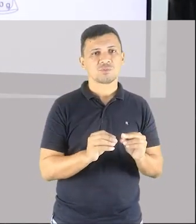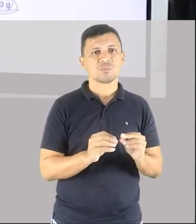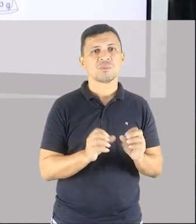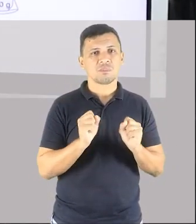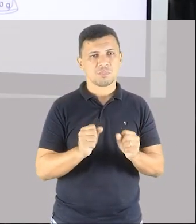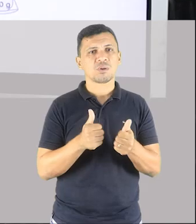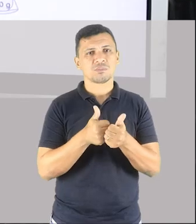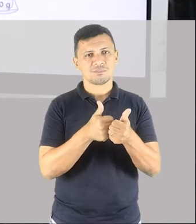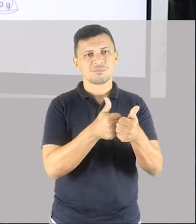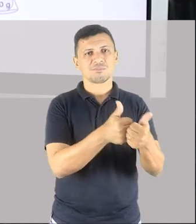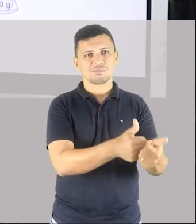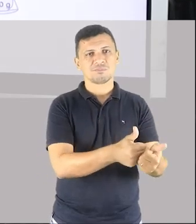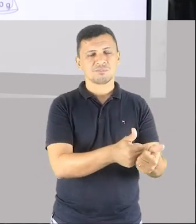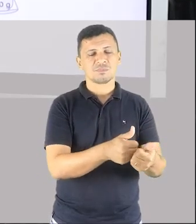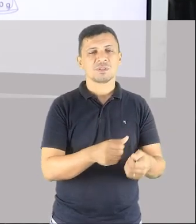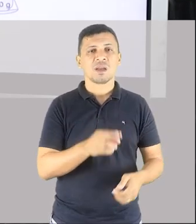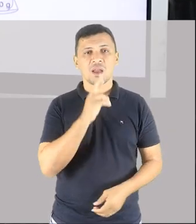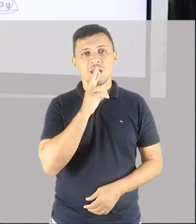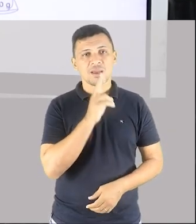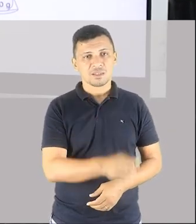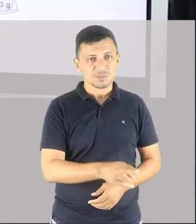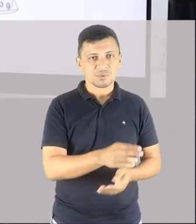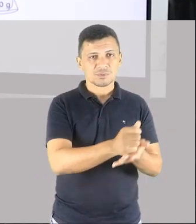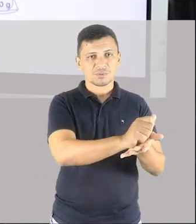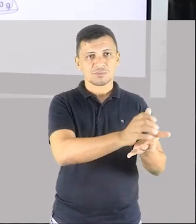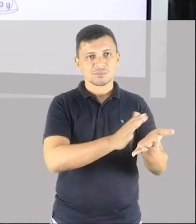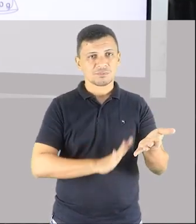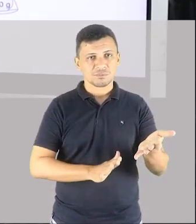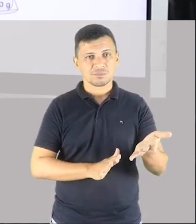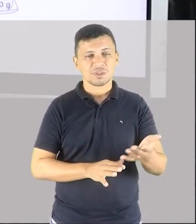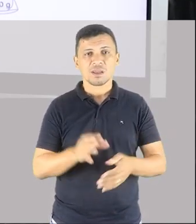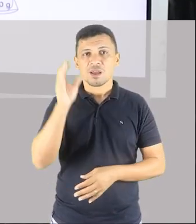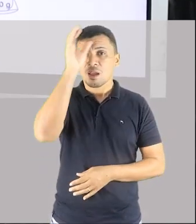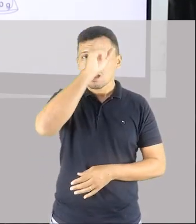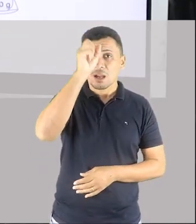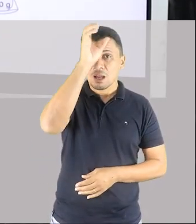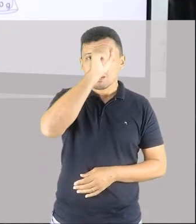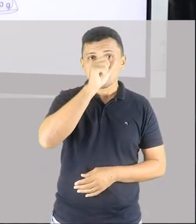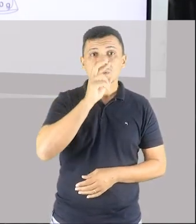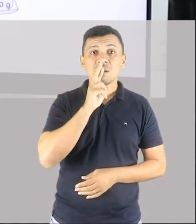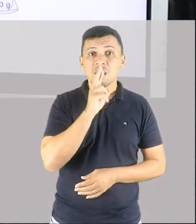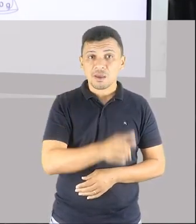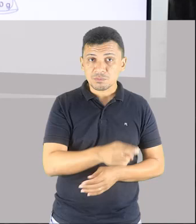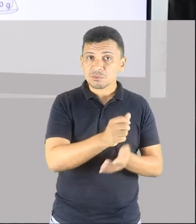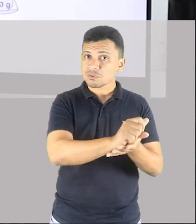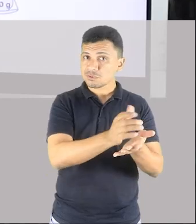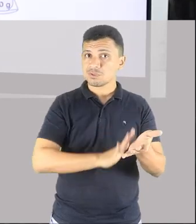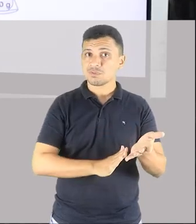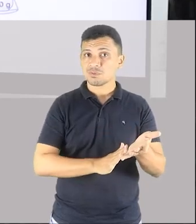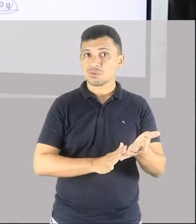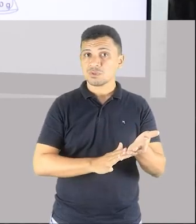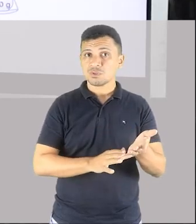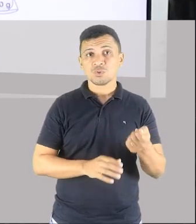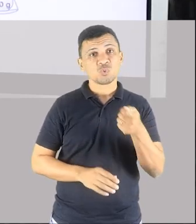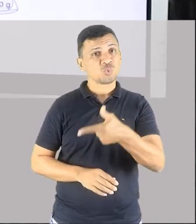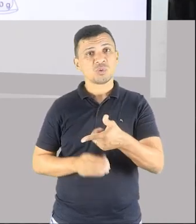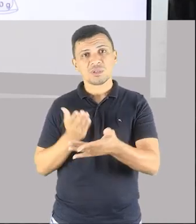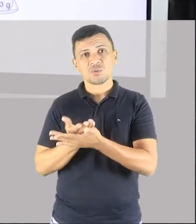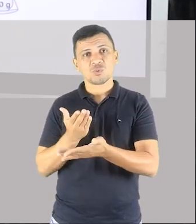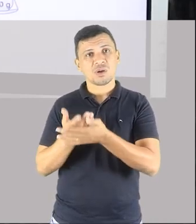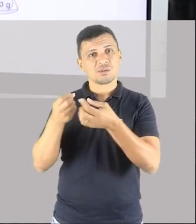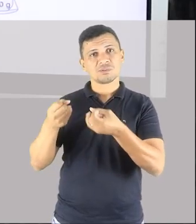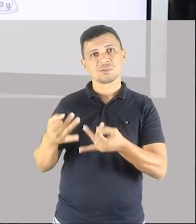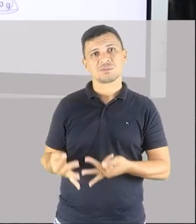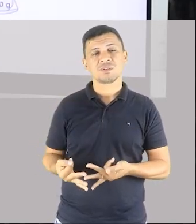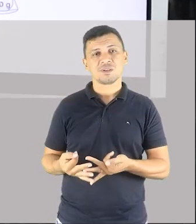pode acompanhar, tá? Resolver os exercícios. Gente, a gente aprende mais fazendo exercício do que com a aula teórica. Então, não